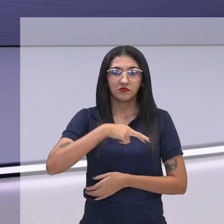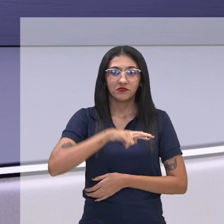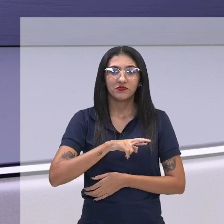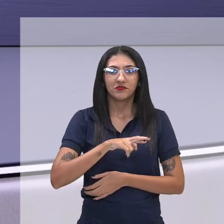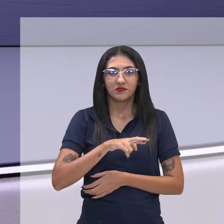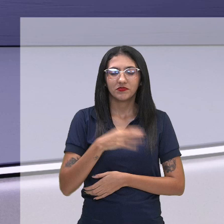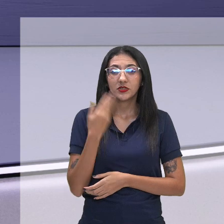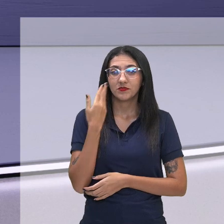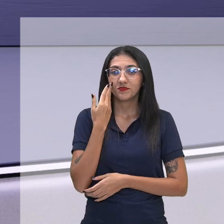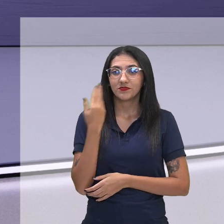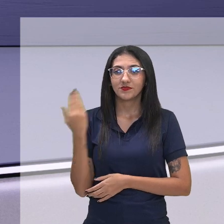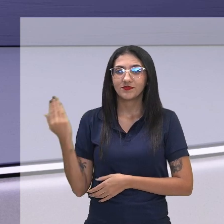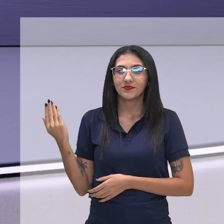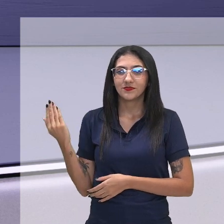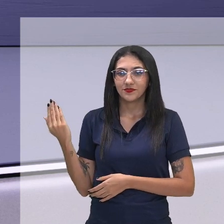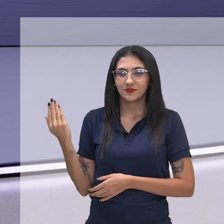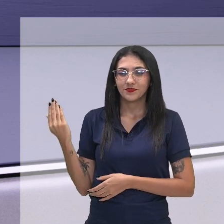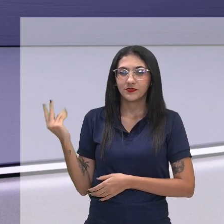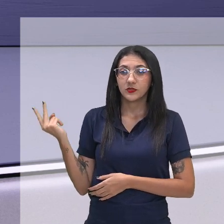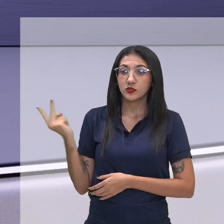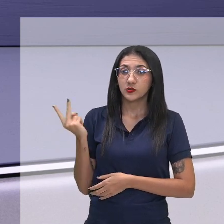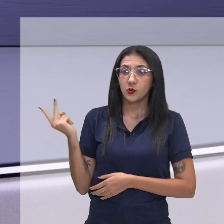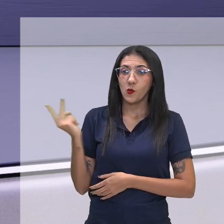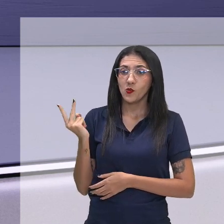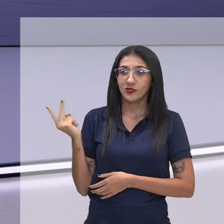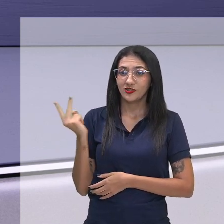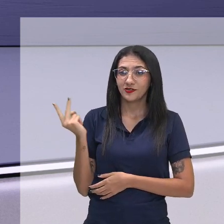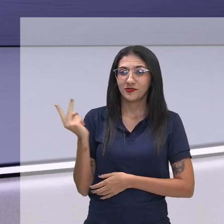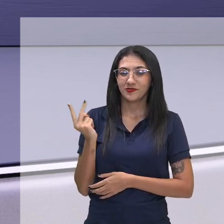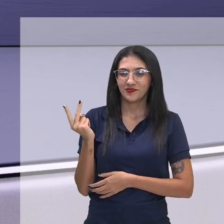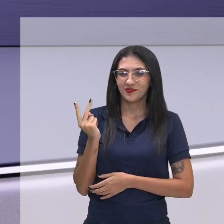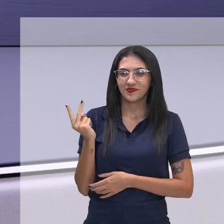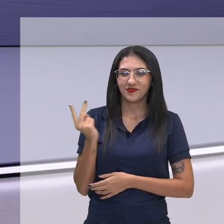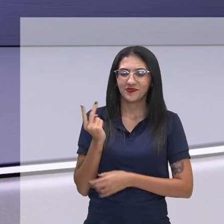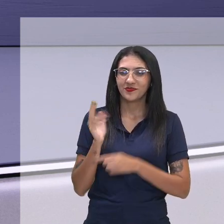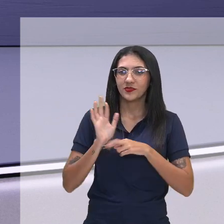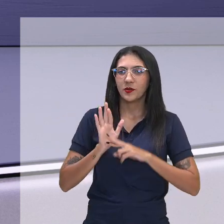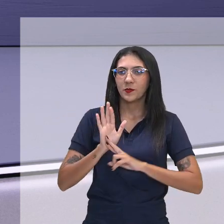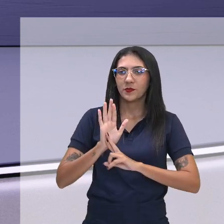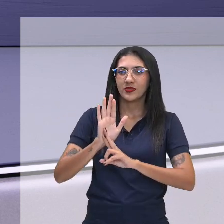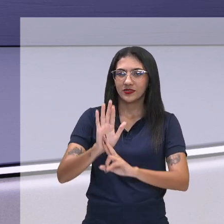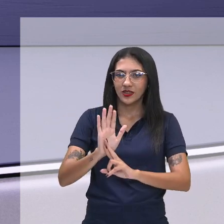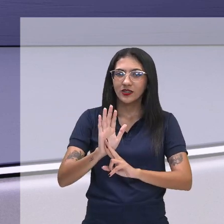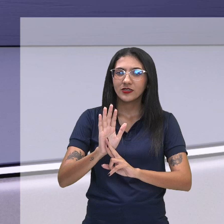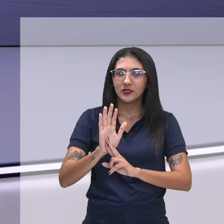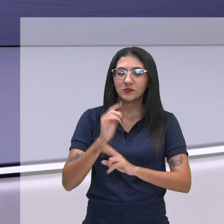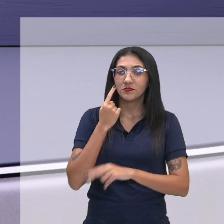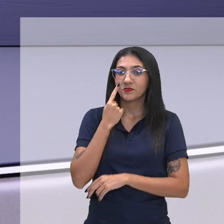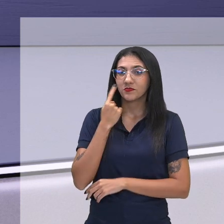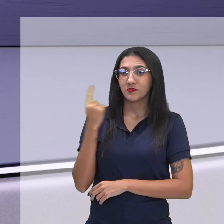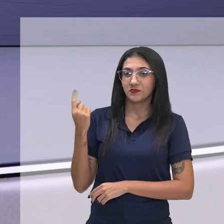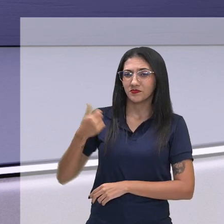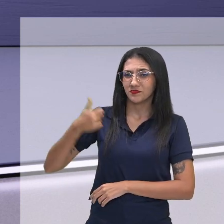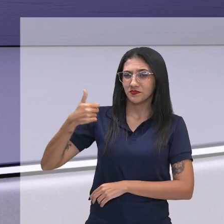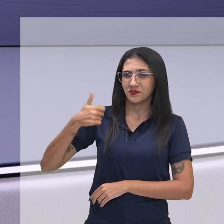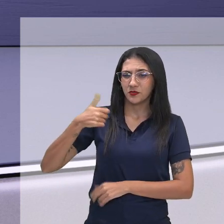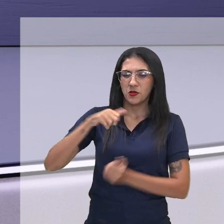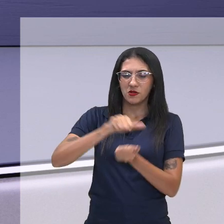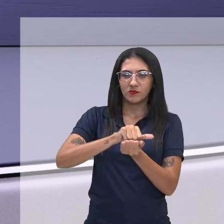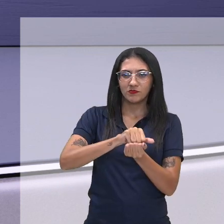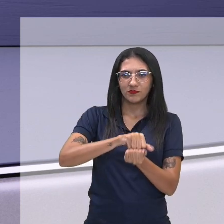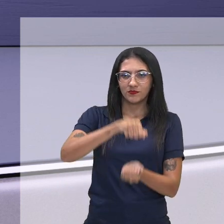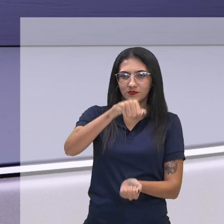aqui ao meu lado 2 representantes, né? Um papiro, que é a primeira forma de livro, o